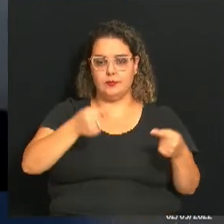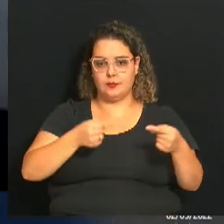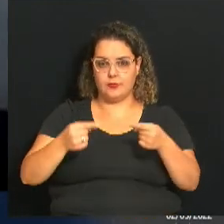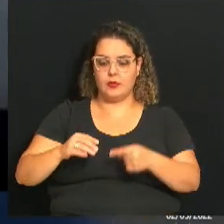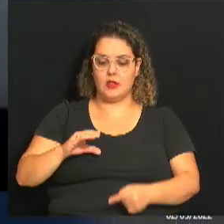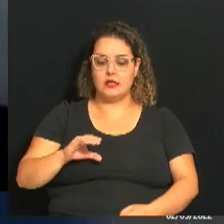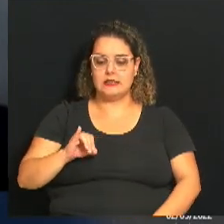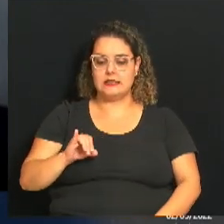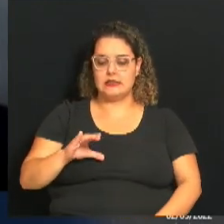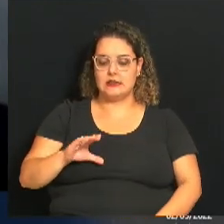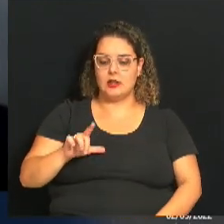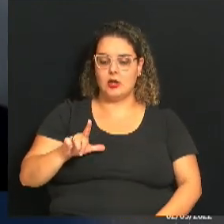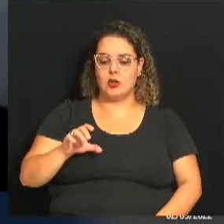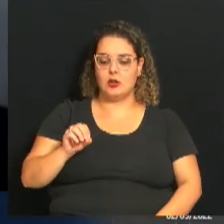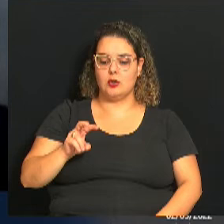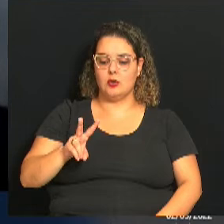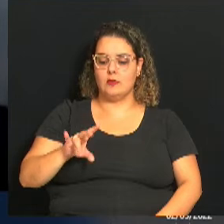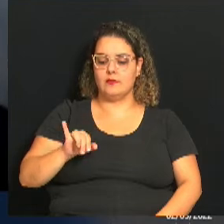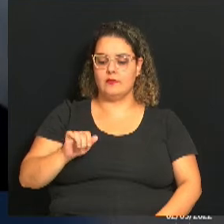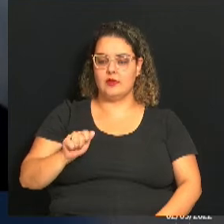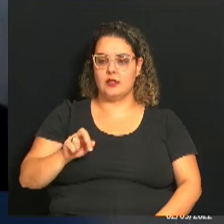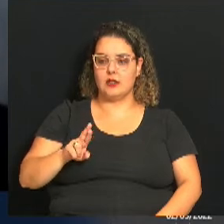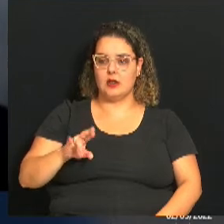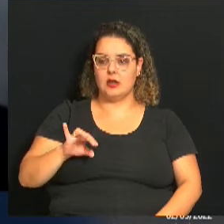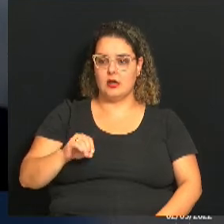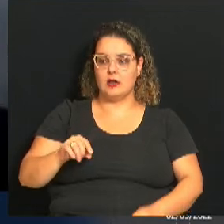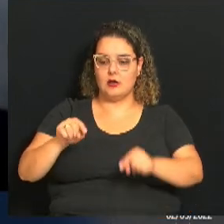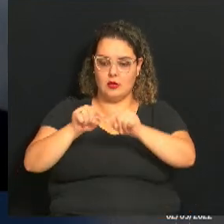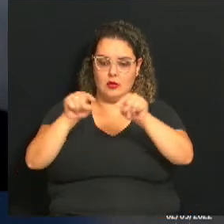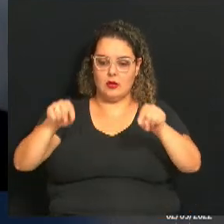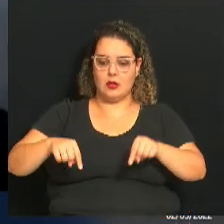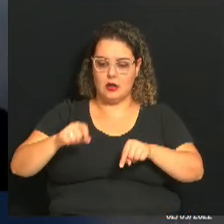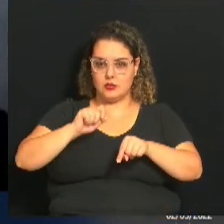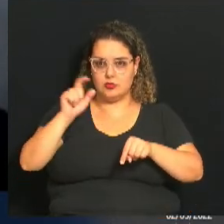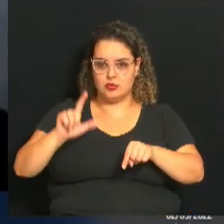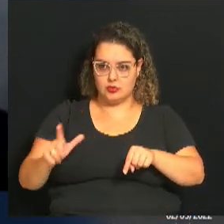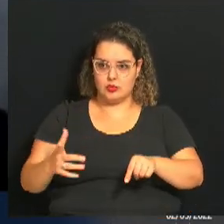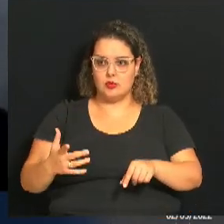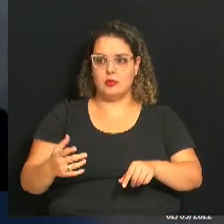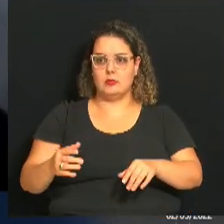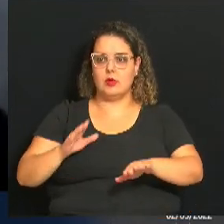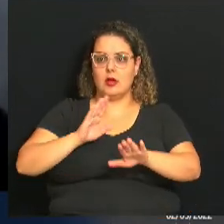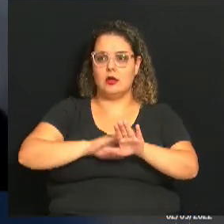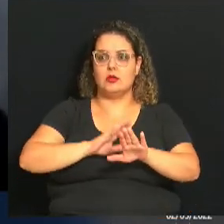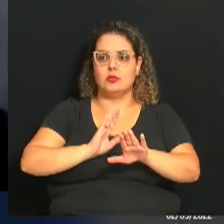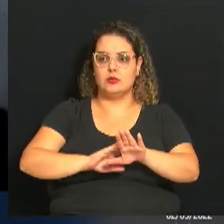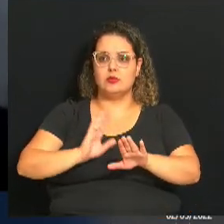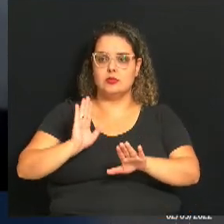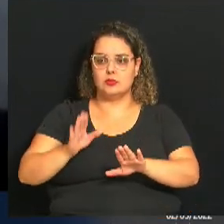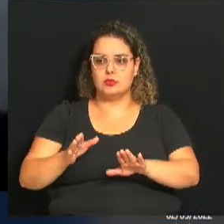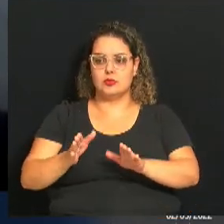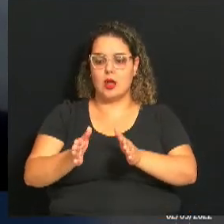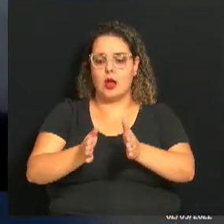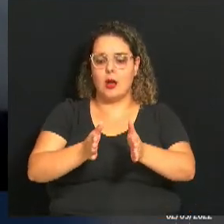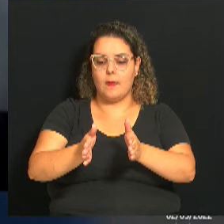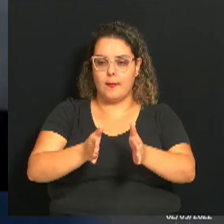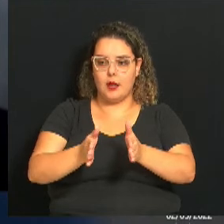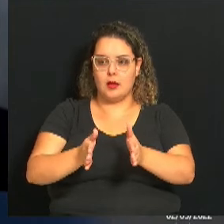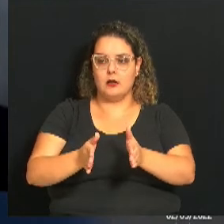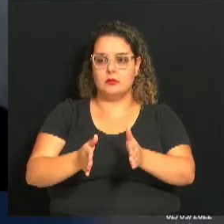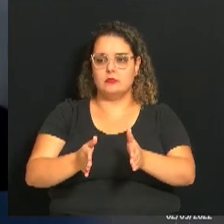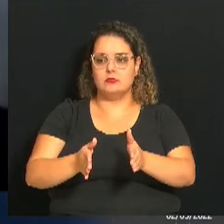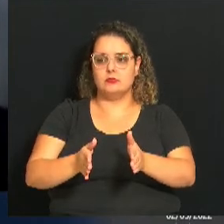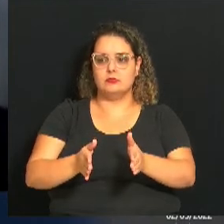que possa, dentro daquela poligonal azul que a gente mostrou, algumas ações já de curto prazo, com algumas estações